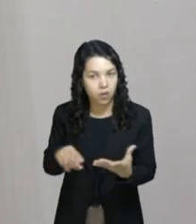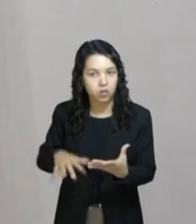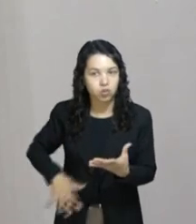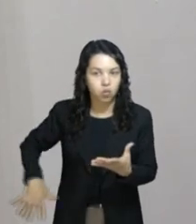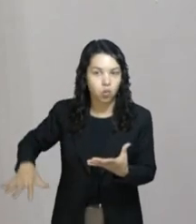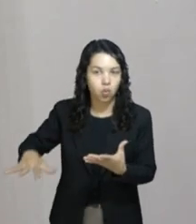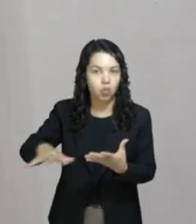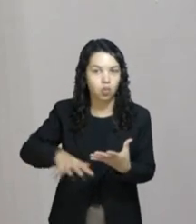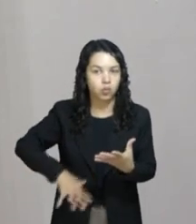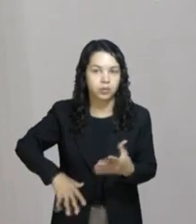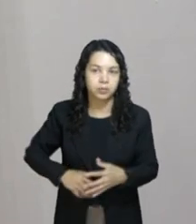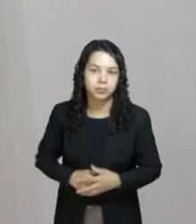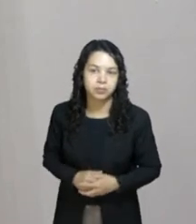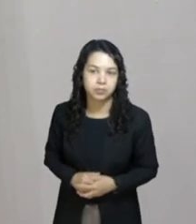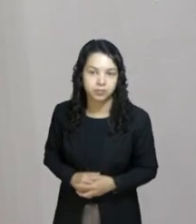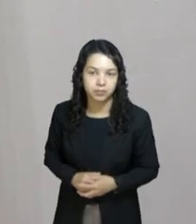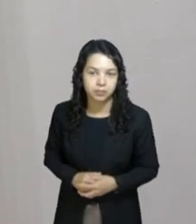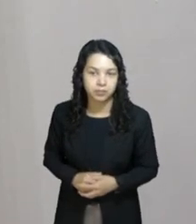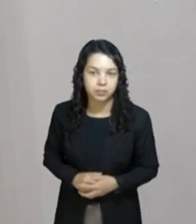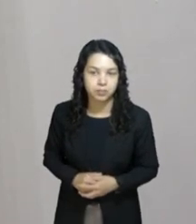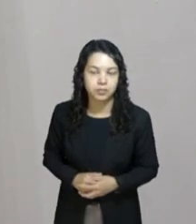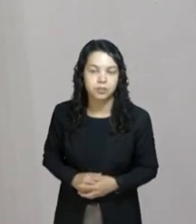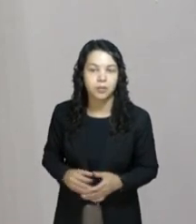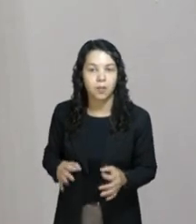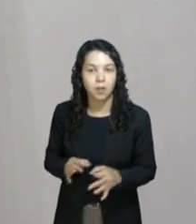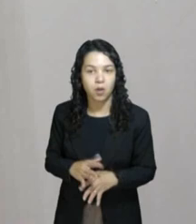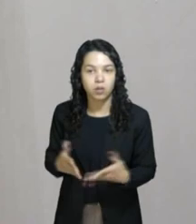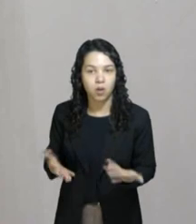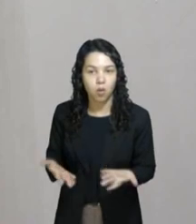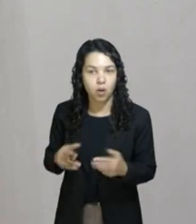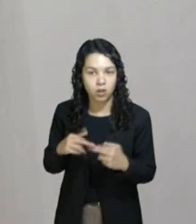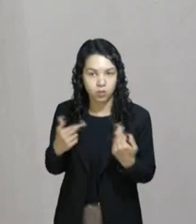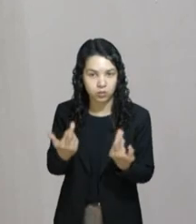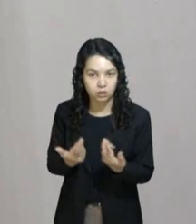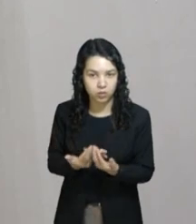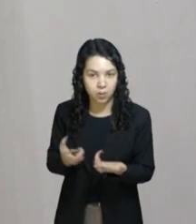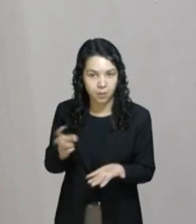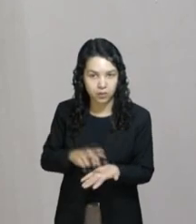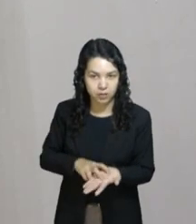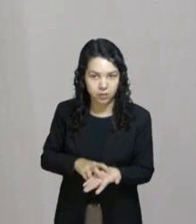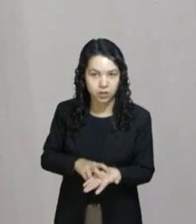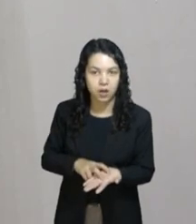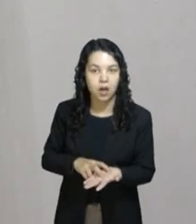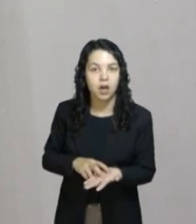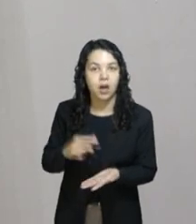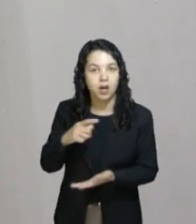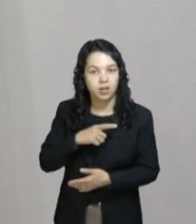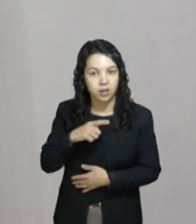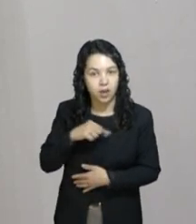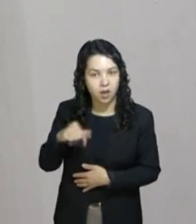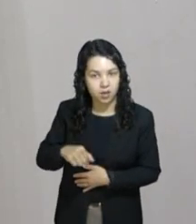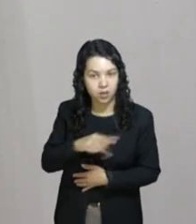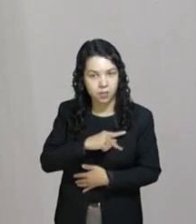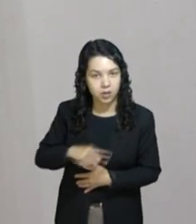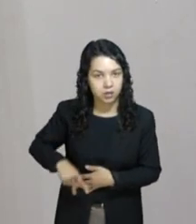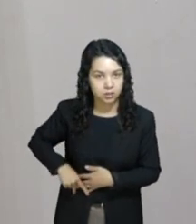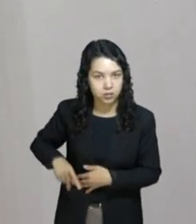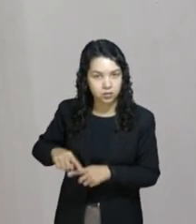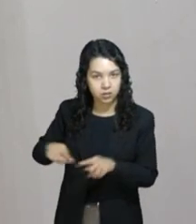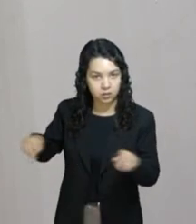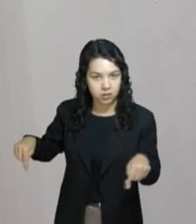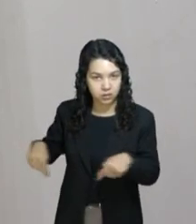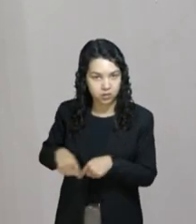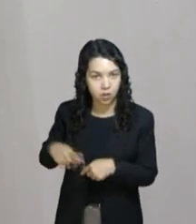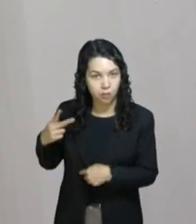áreas de atuação e para encerrar o senhor presidente na manhã de hoje tivemos reunidos também aqui na presidência com o